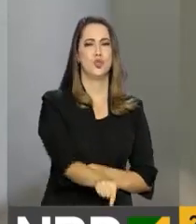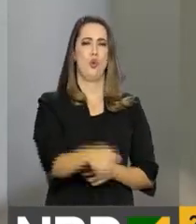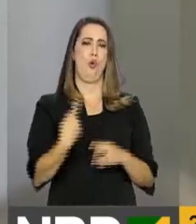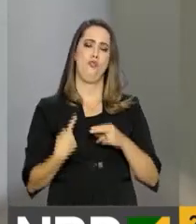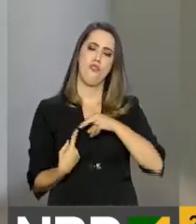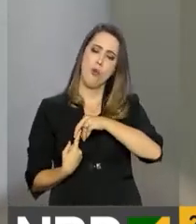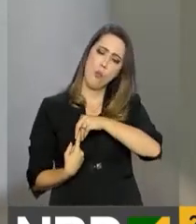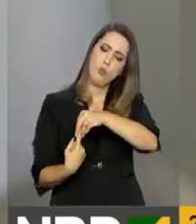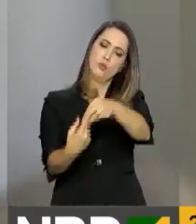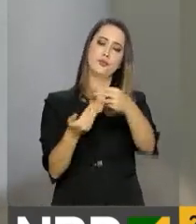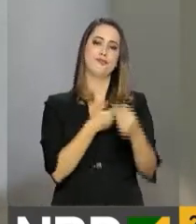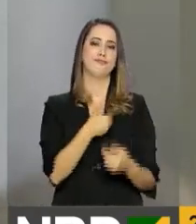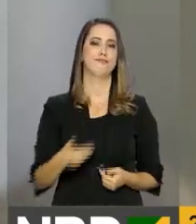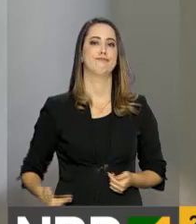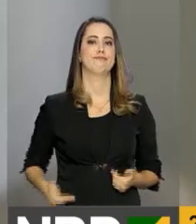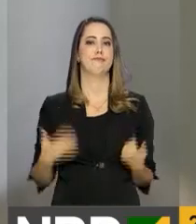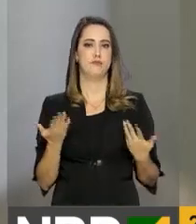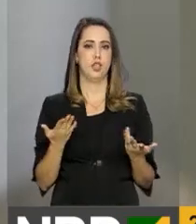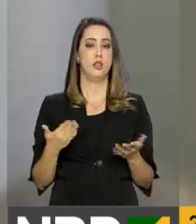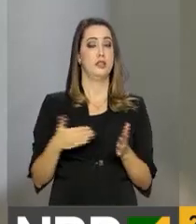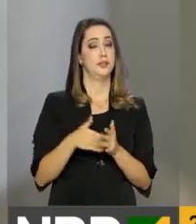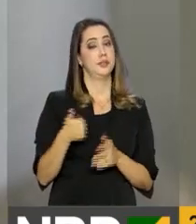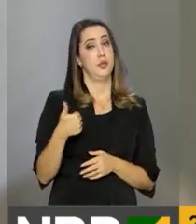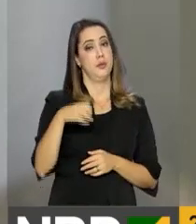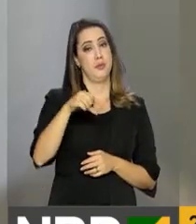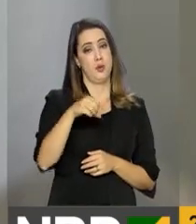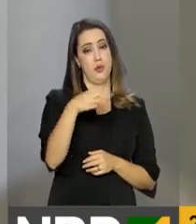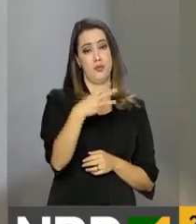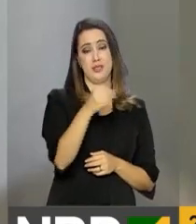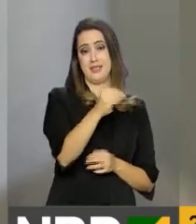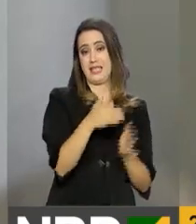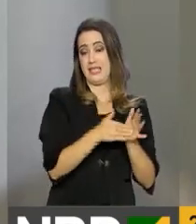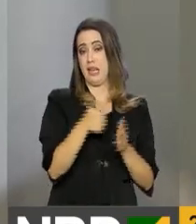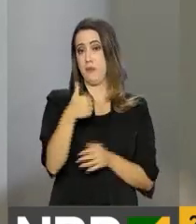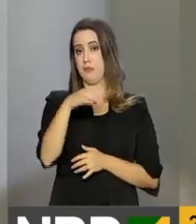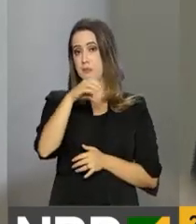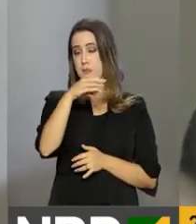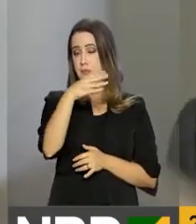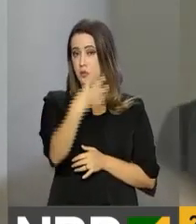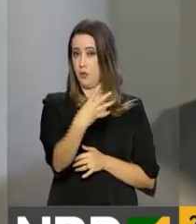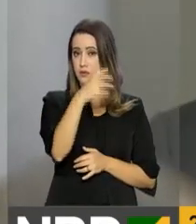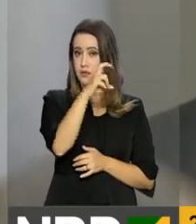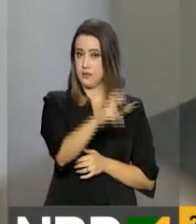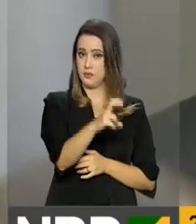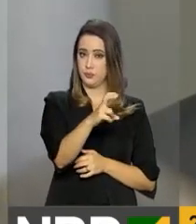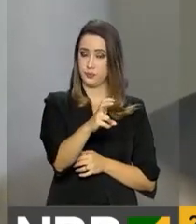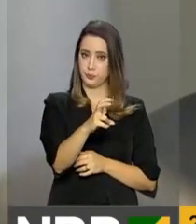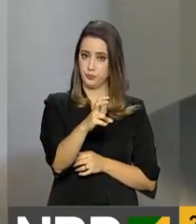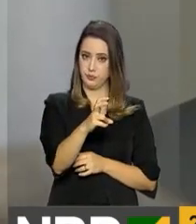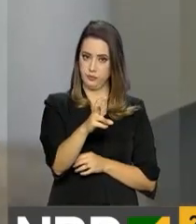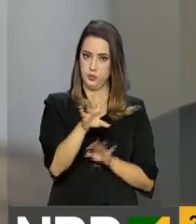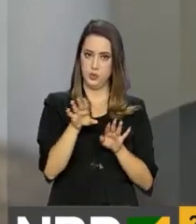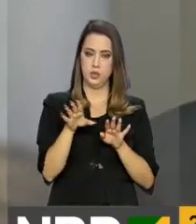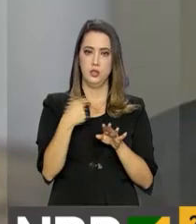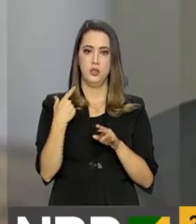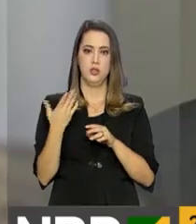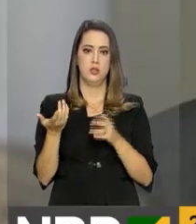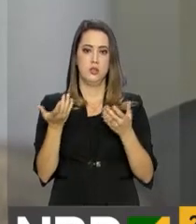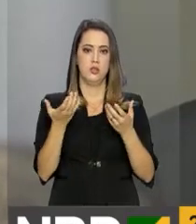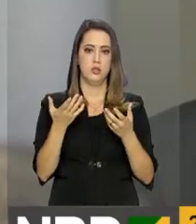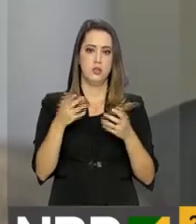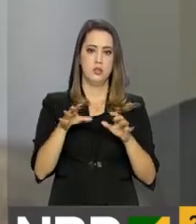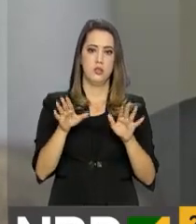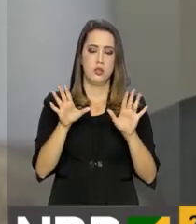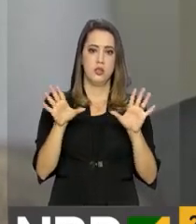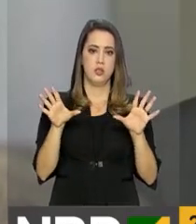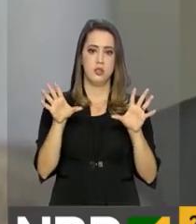em 1930, e foi até 1945. 1945, com a queda dos regimes centralizadores e